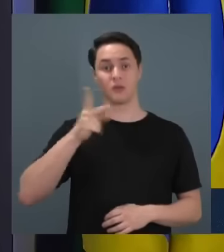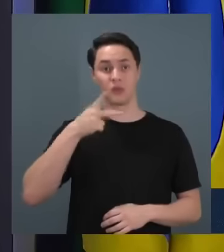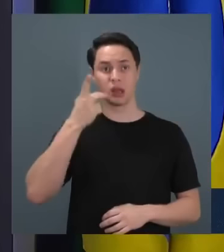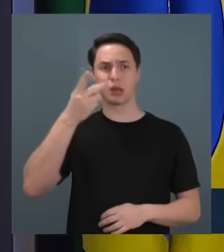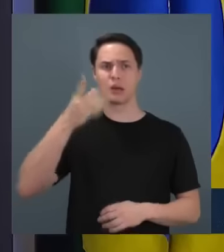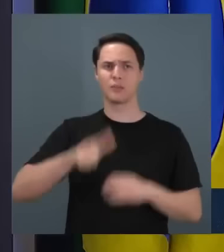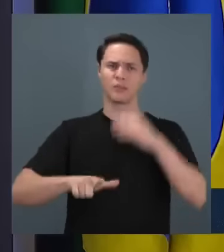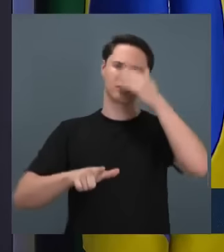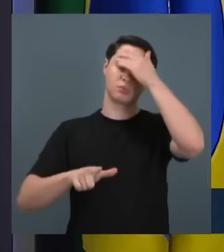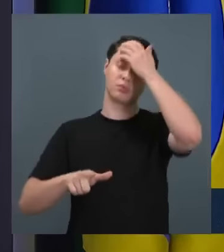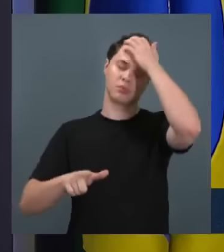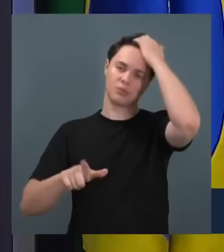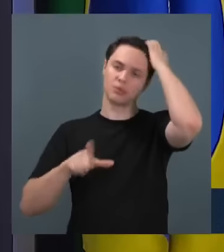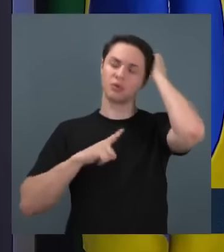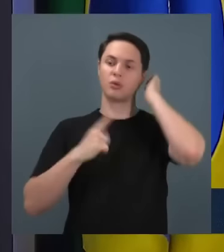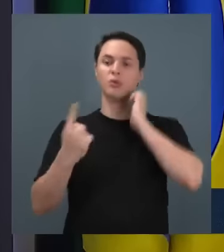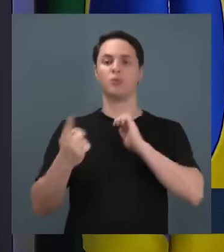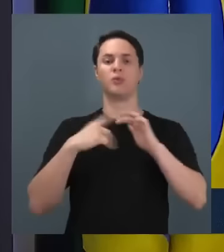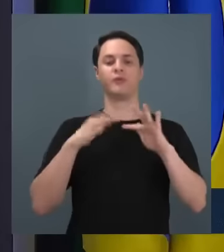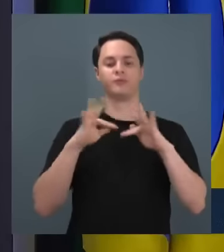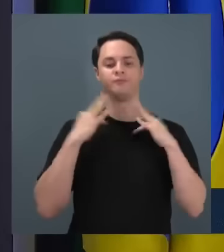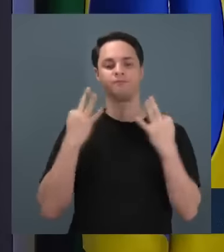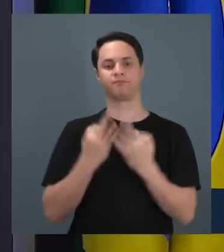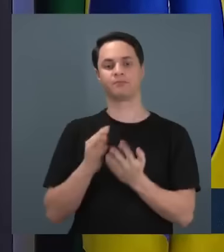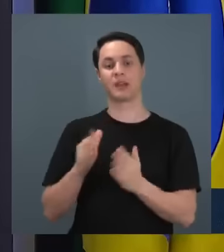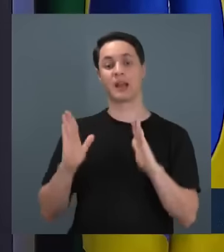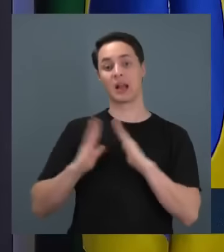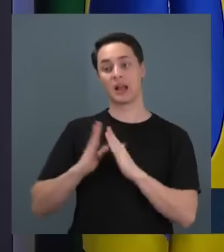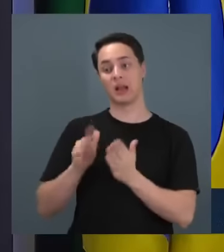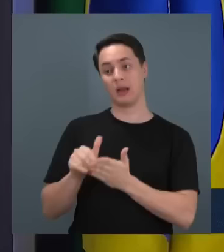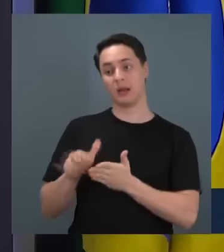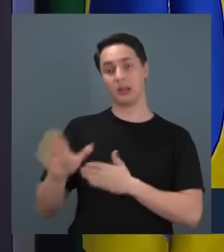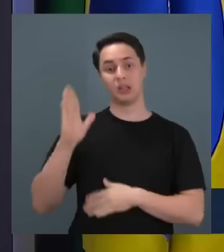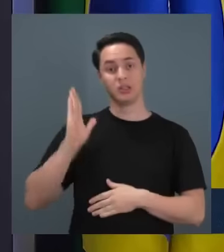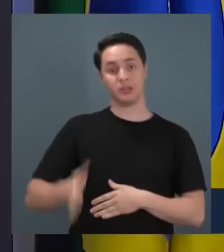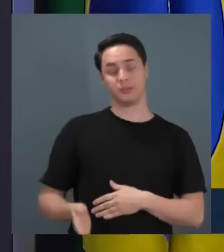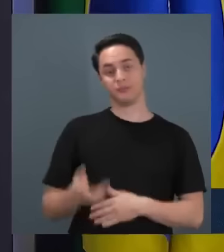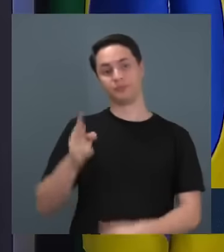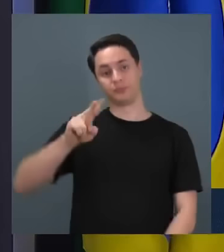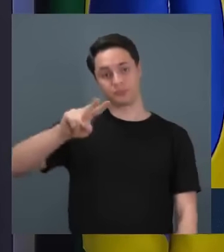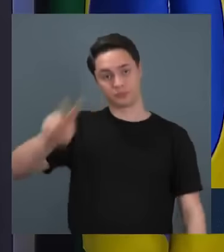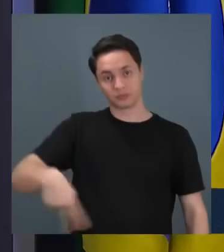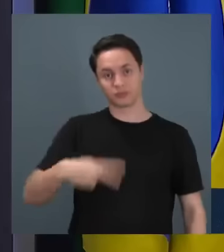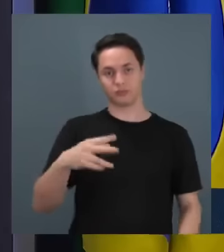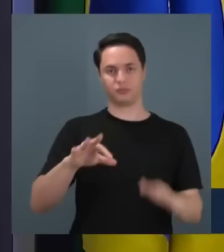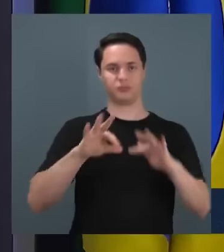uma família é expulsa de sua casa. Já são 2.000 famílias